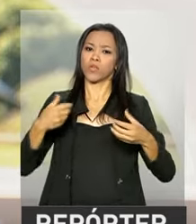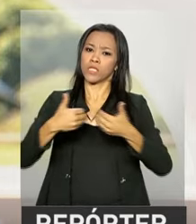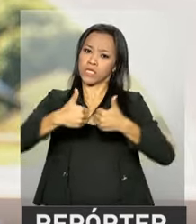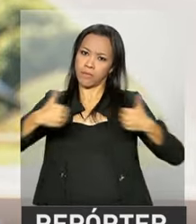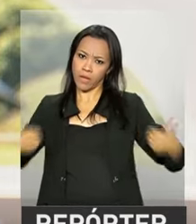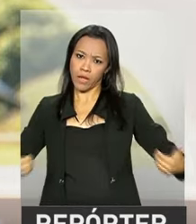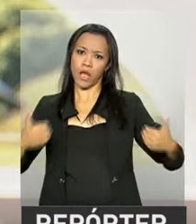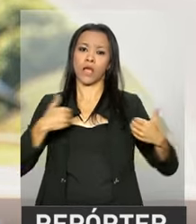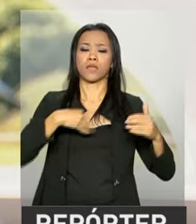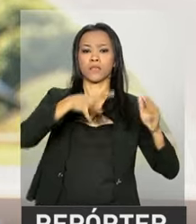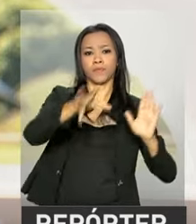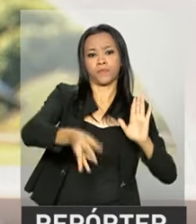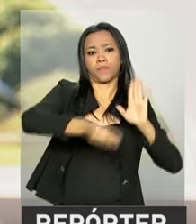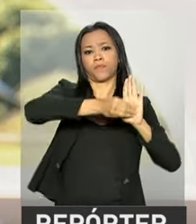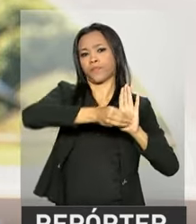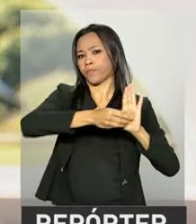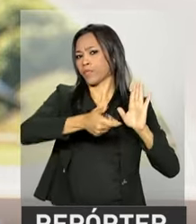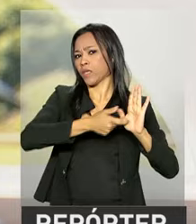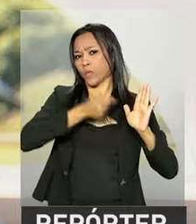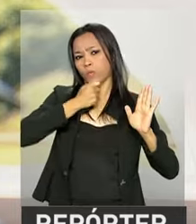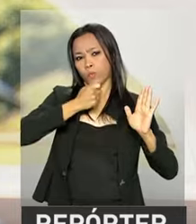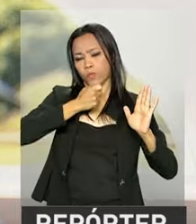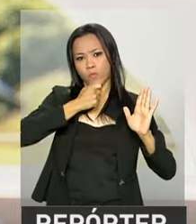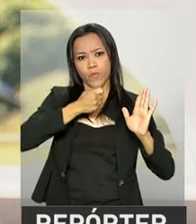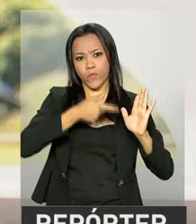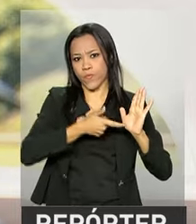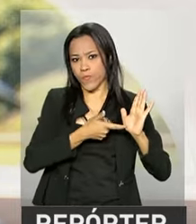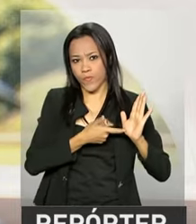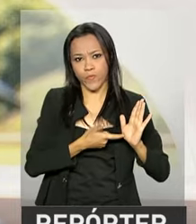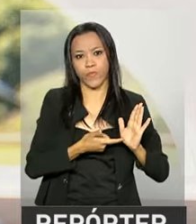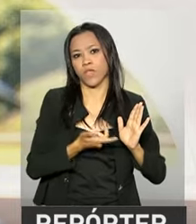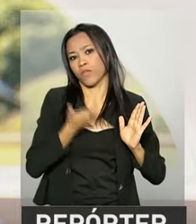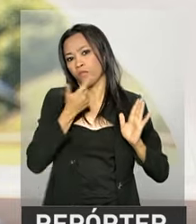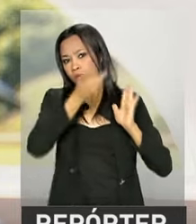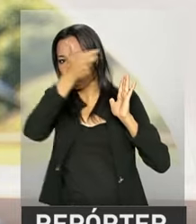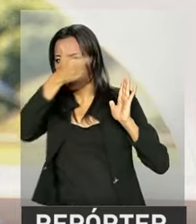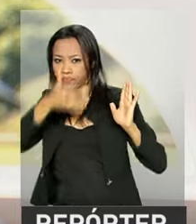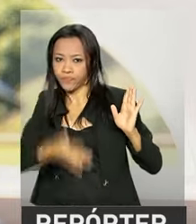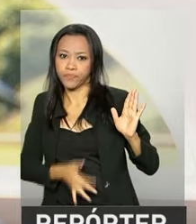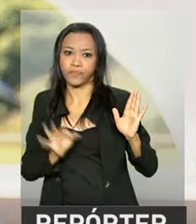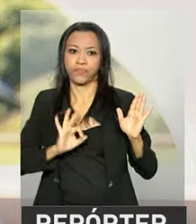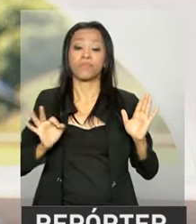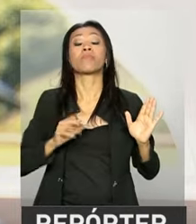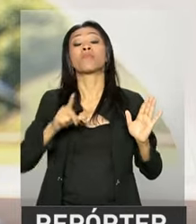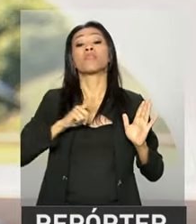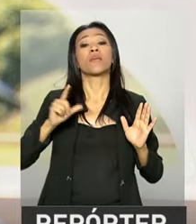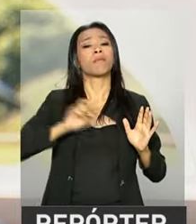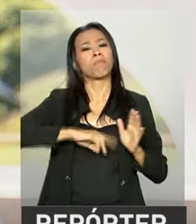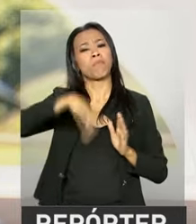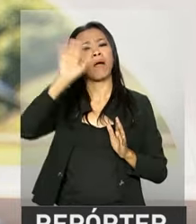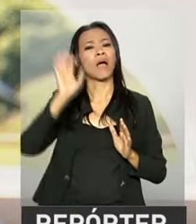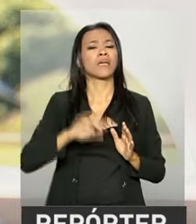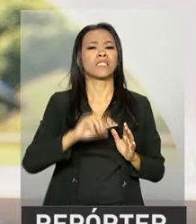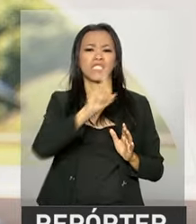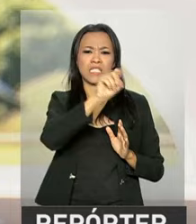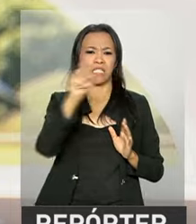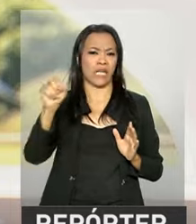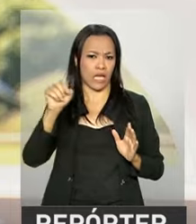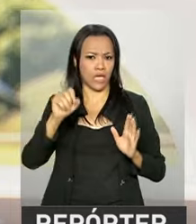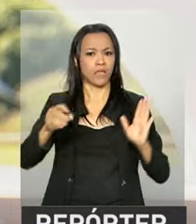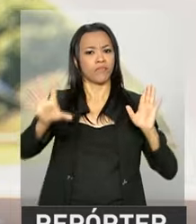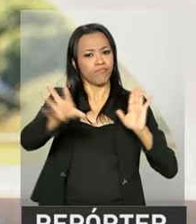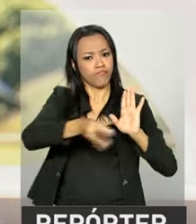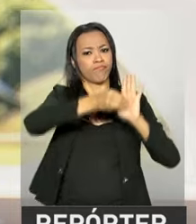as emendas que não foram contemplados pelo relator no texto. Existem na casa hoje mais de 100 emendas que